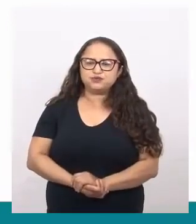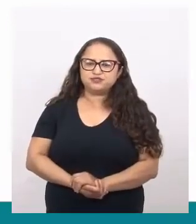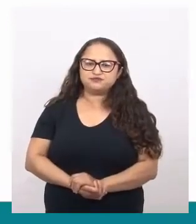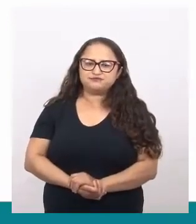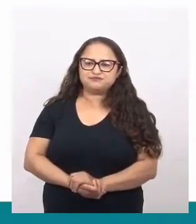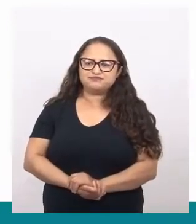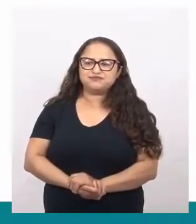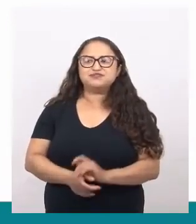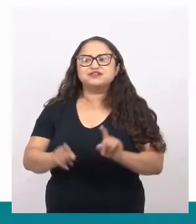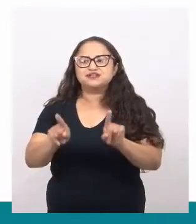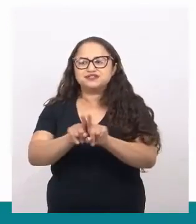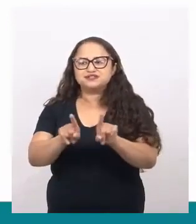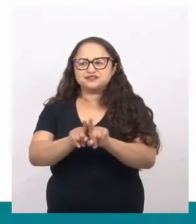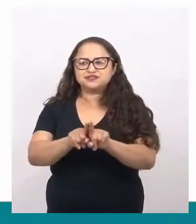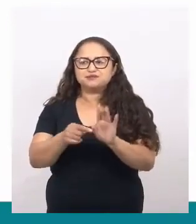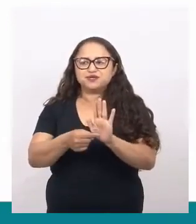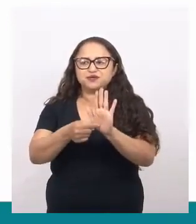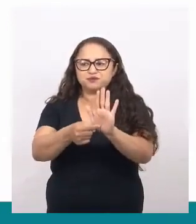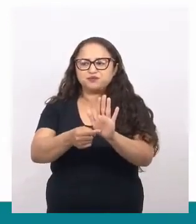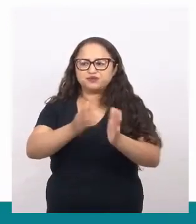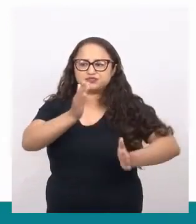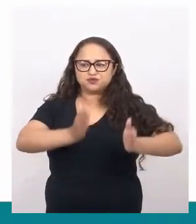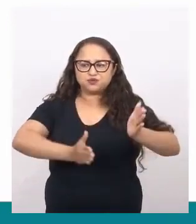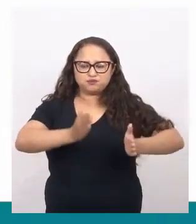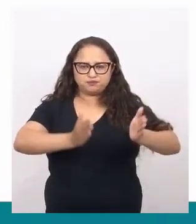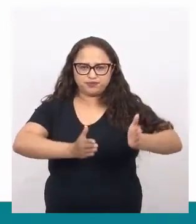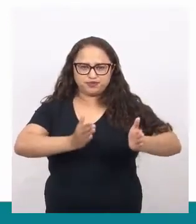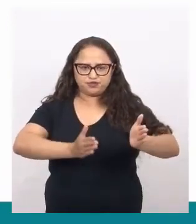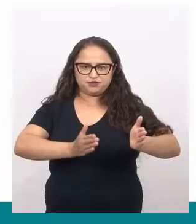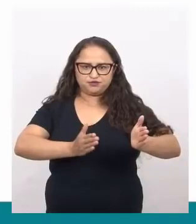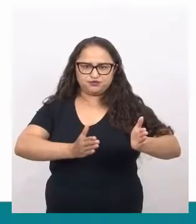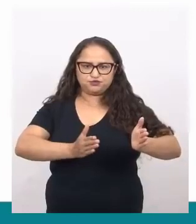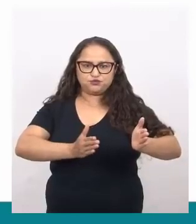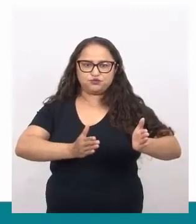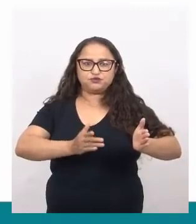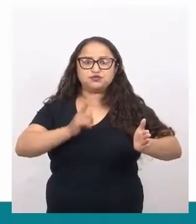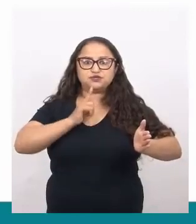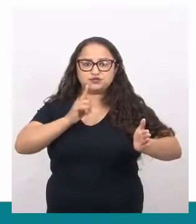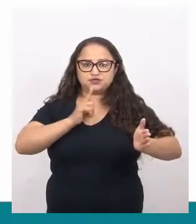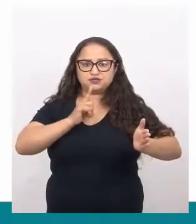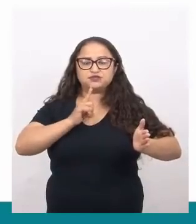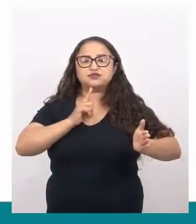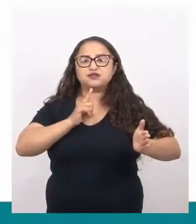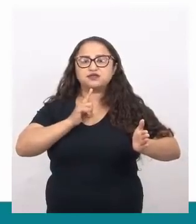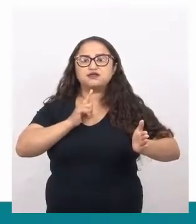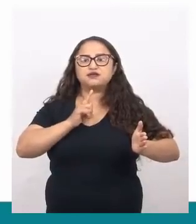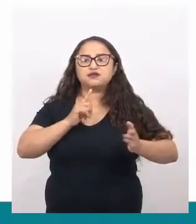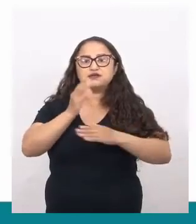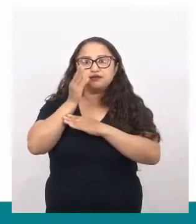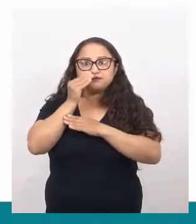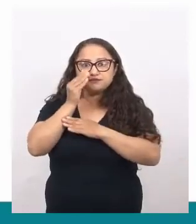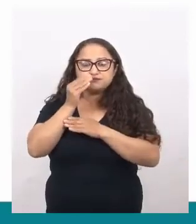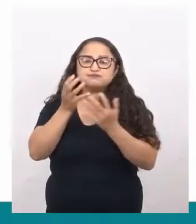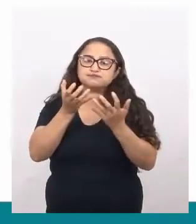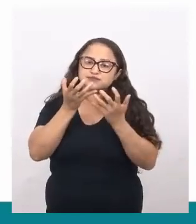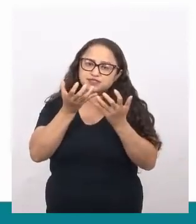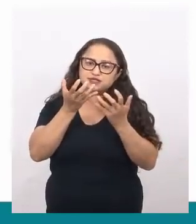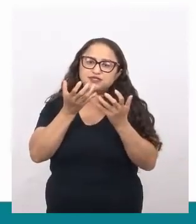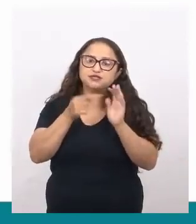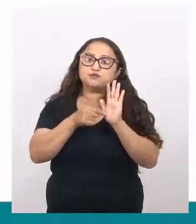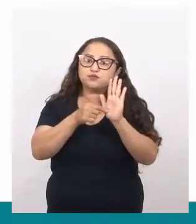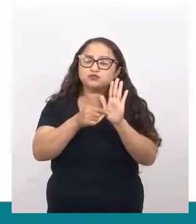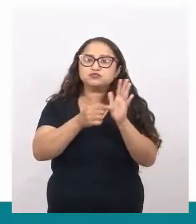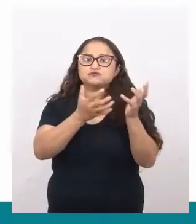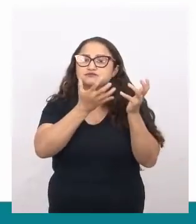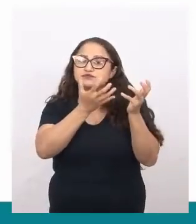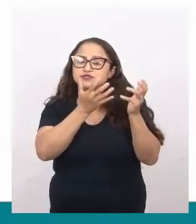Ele também indica o período, certo, Thaís? Ele indica o turno que ele tem o interesse de manifestar nas aulas.